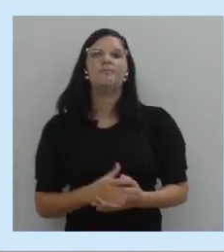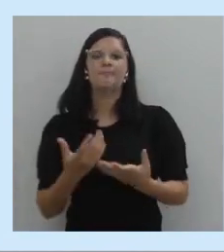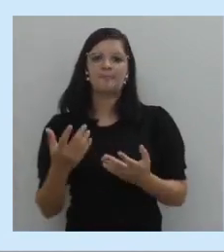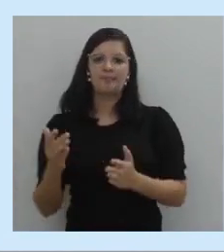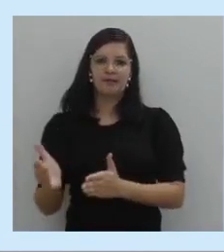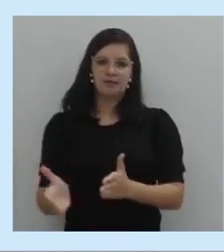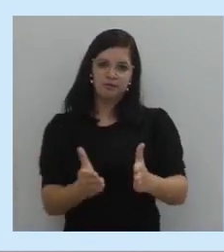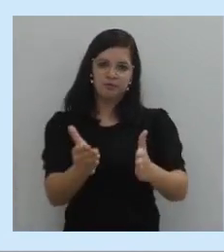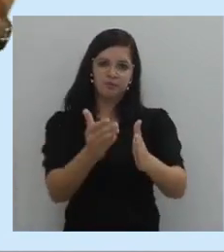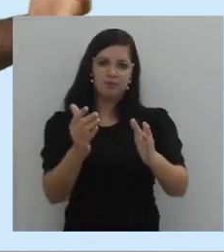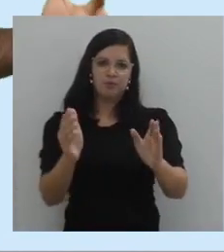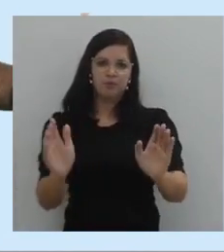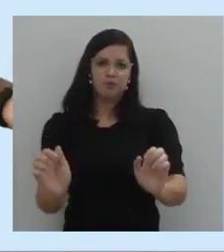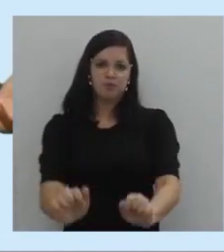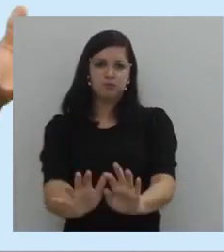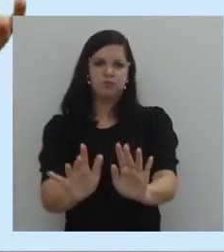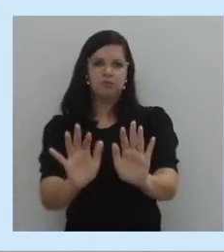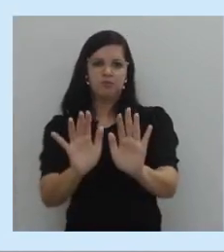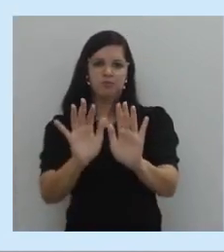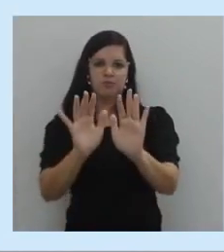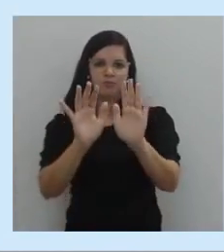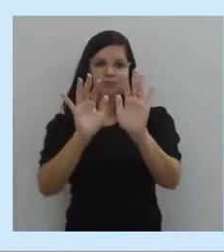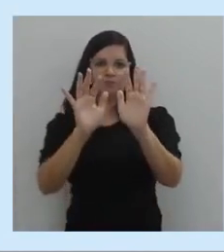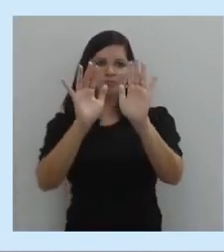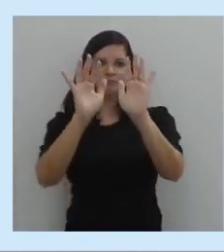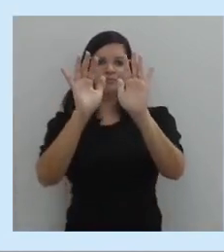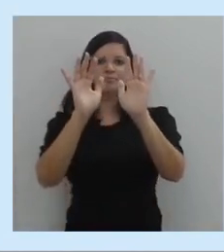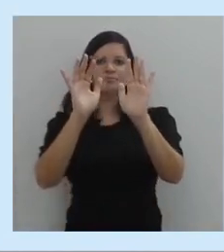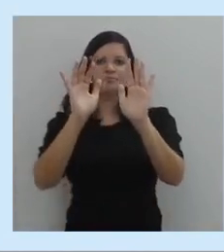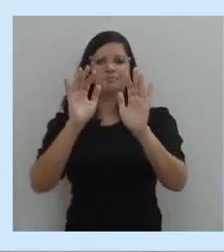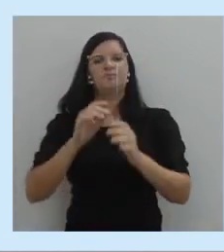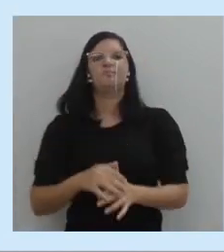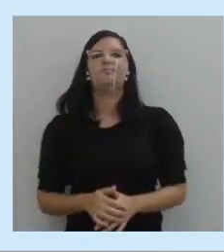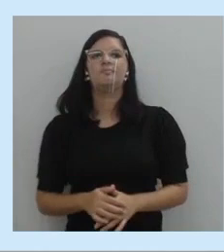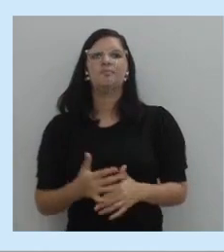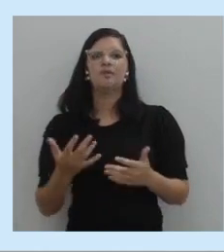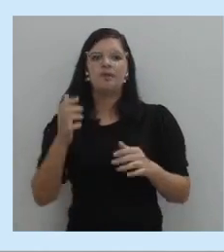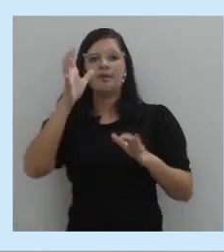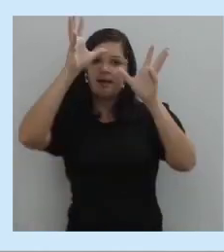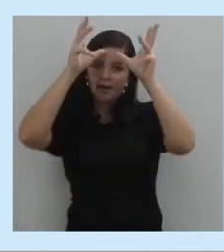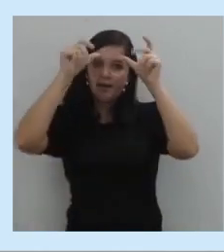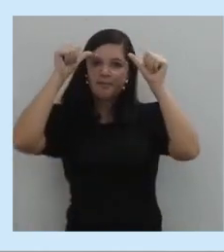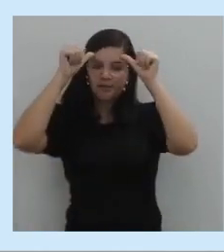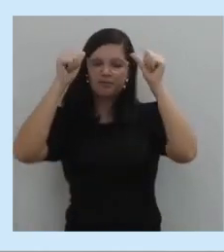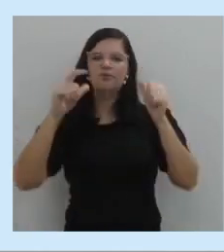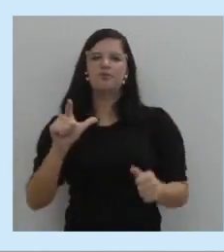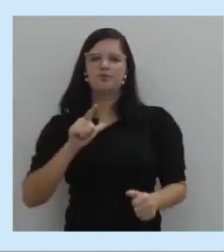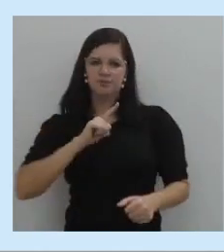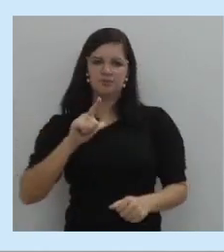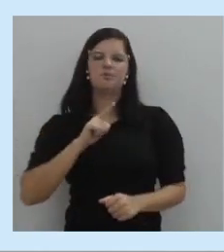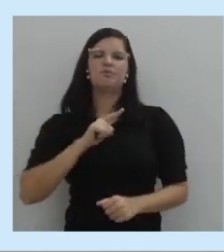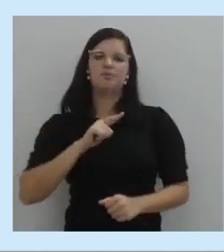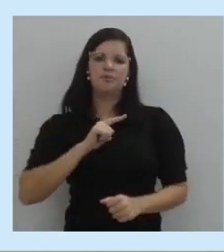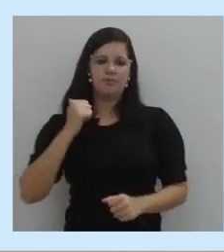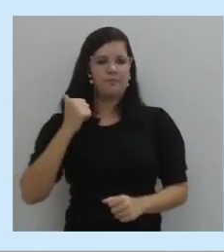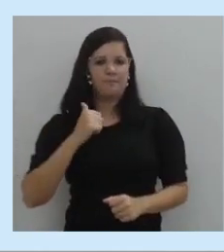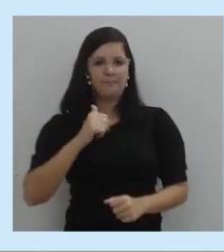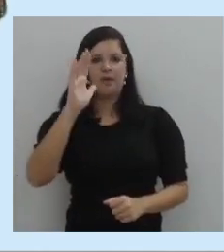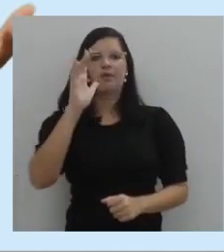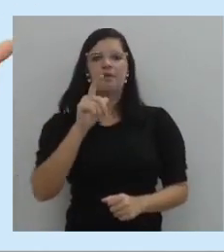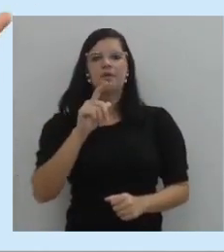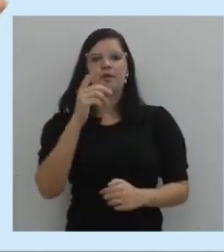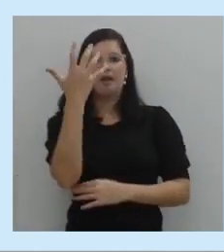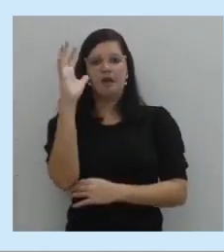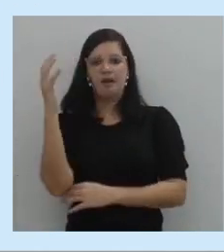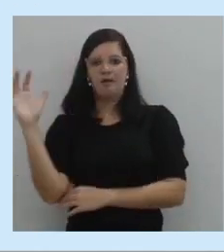entender que os rios voadores é a evaporação das plantas. Lembrando para vocês que a região amazônica existe uma concentração alta